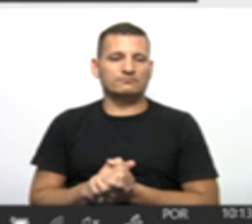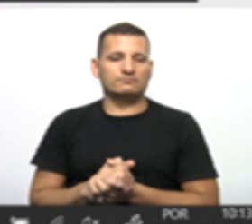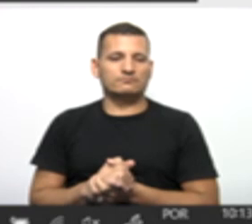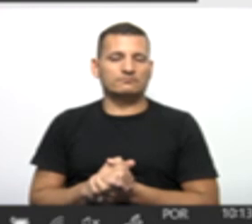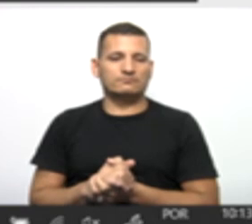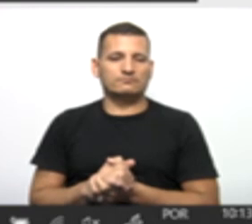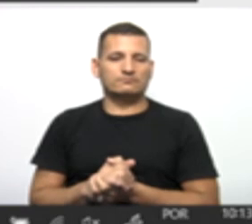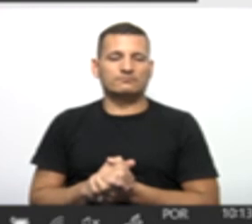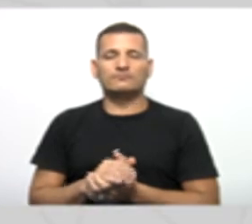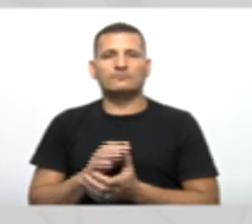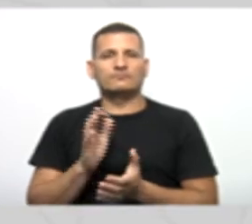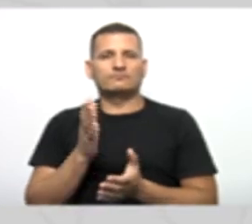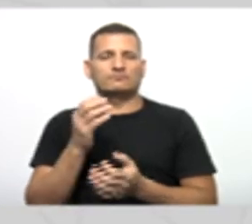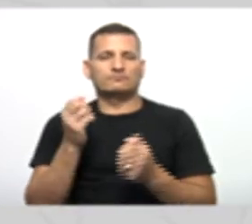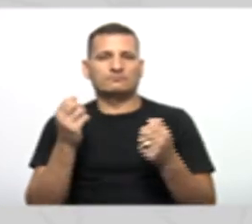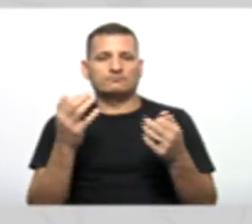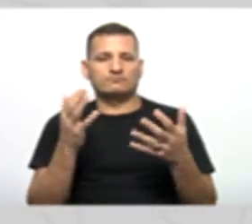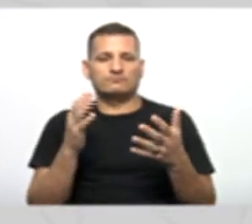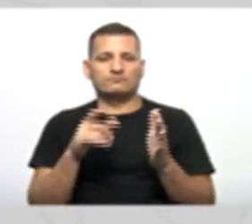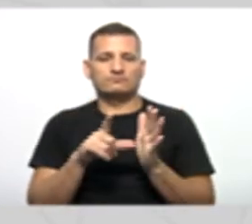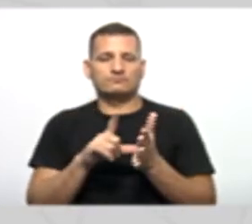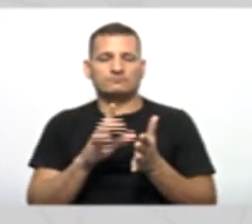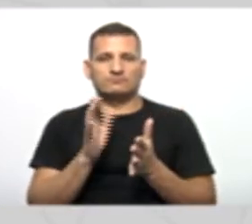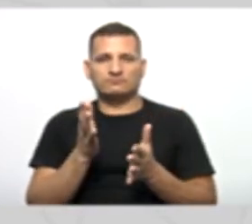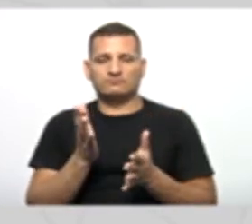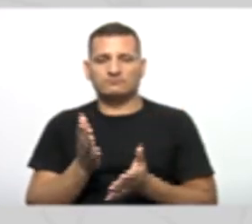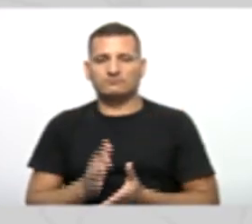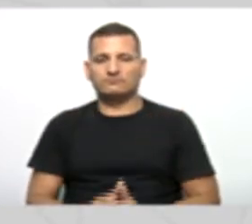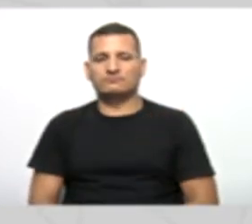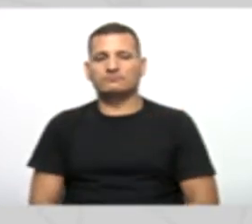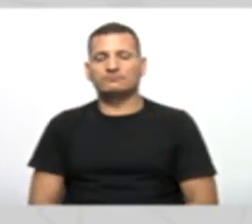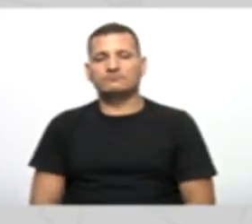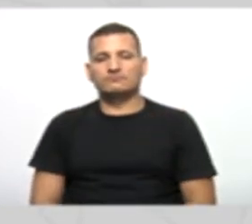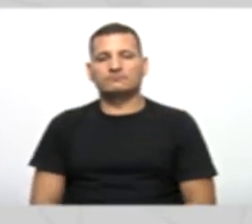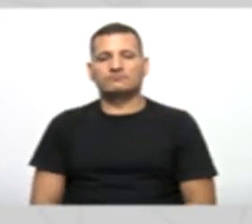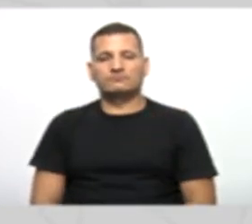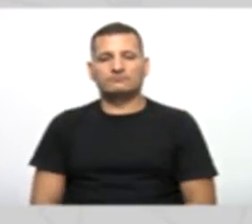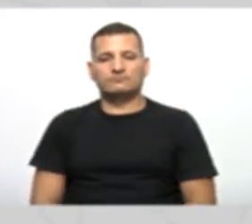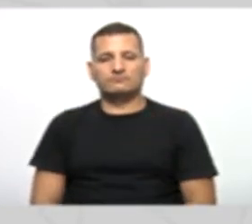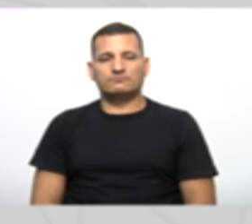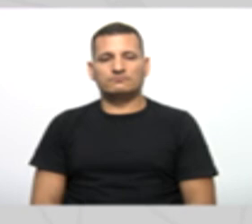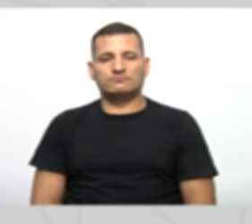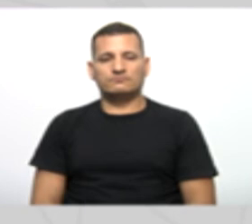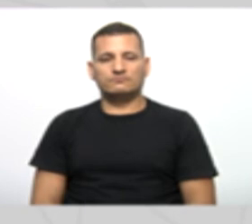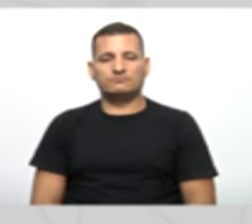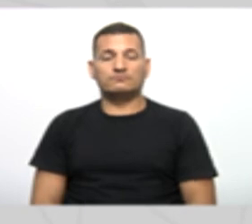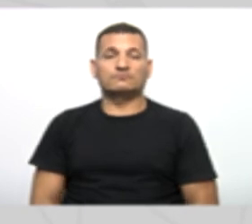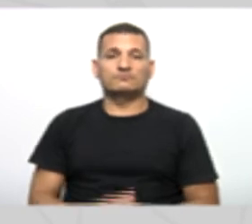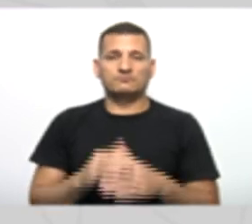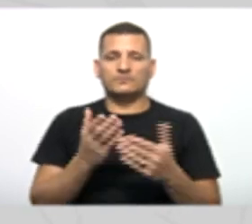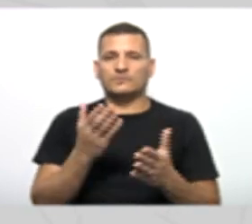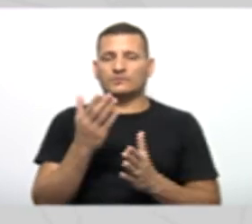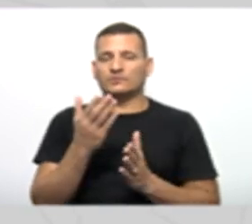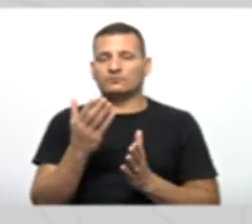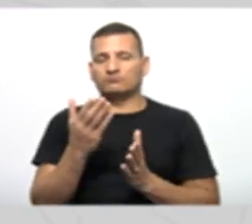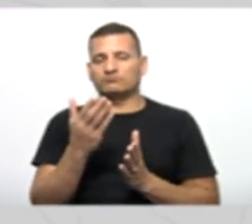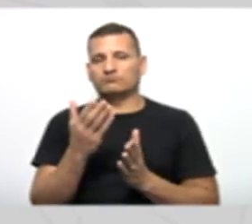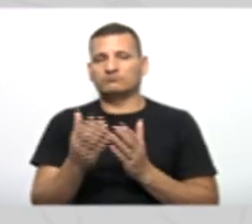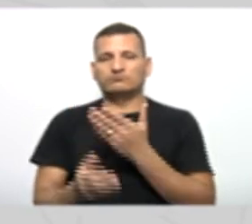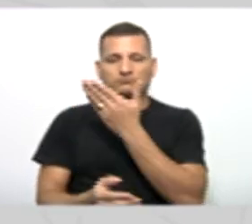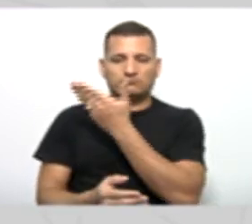aqui, achei que eu não tinha falado disso, mas já foi. Bem, pessoal, essas foram as nossas atividades de